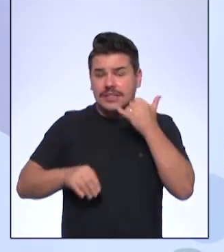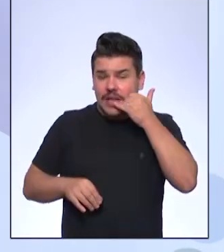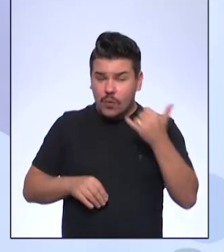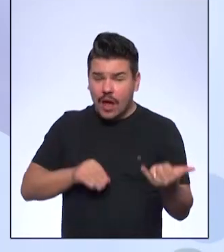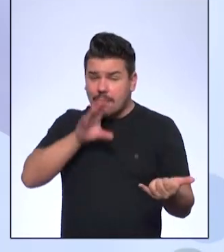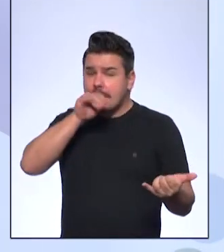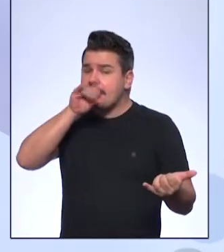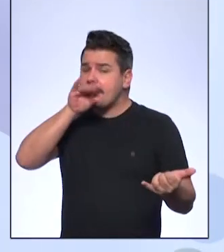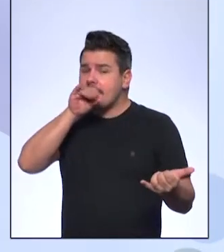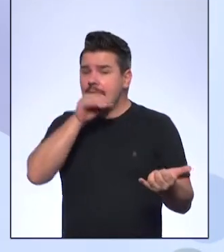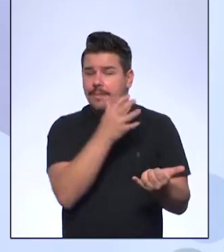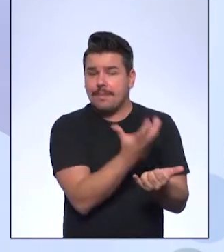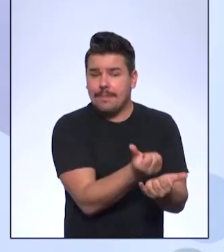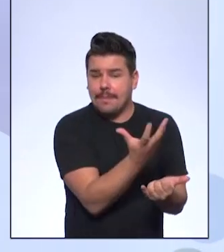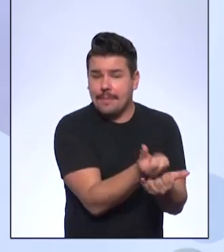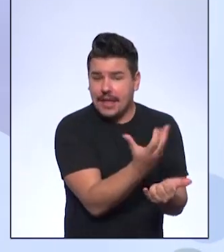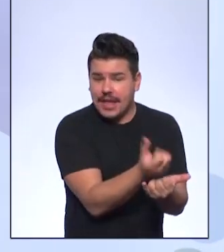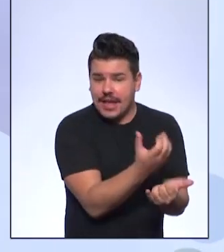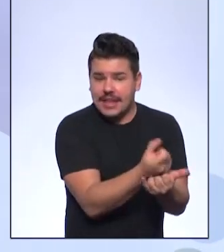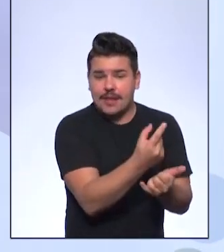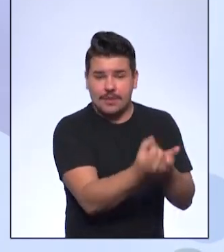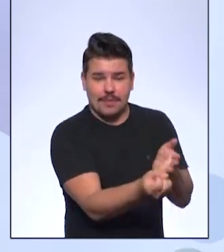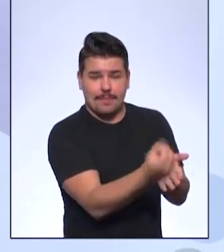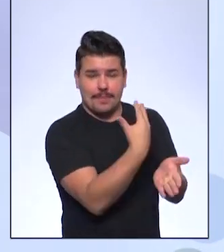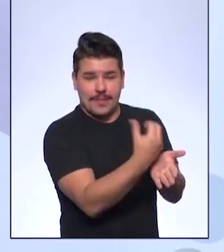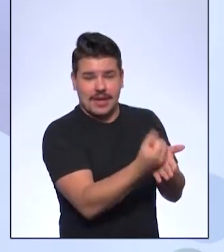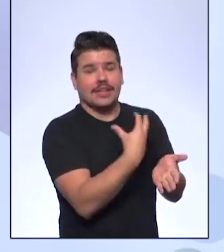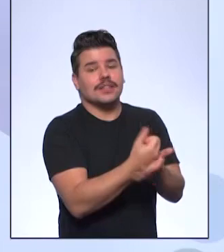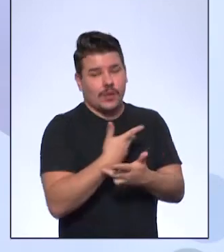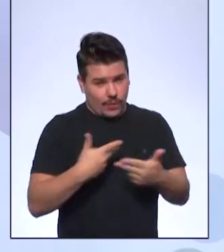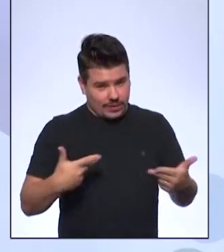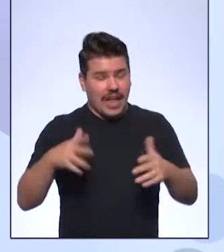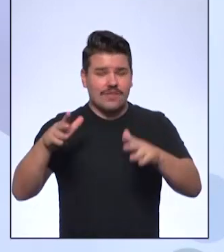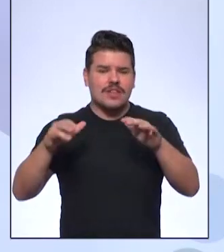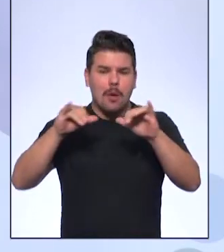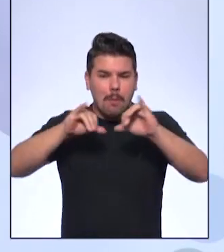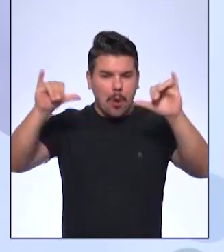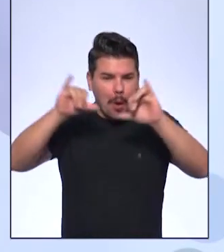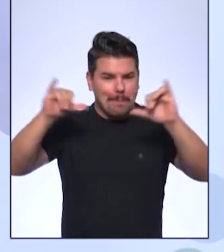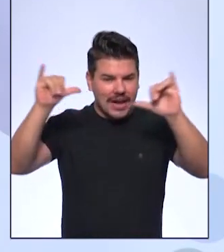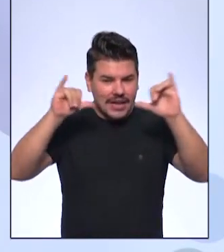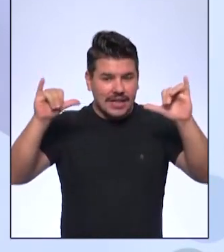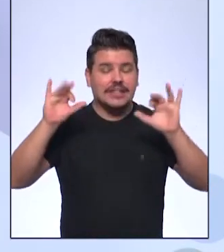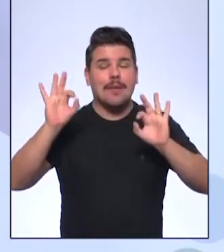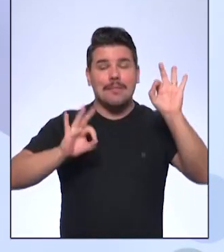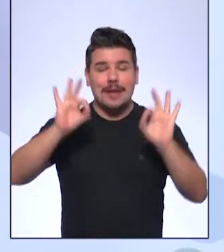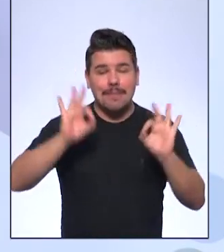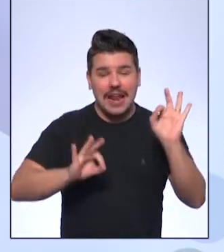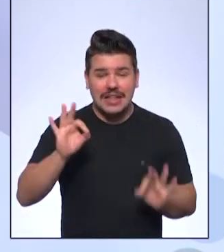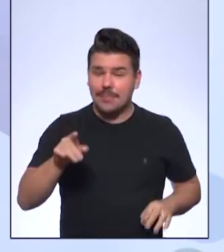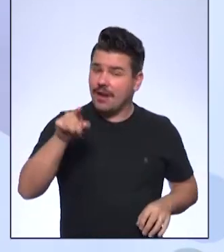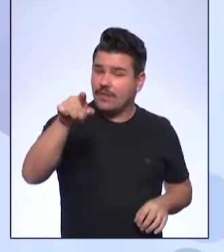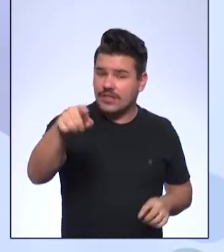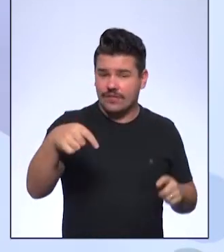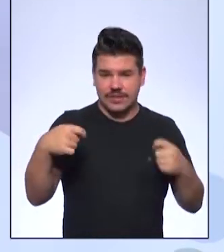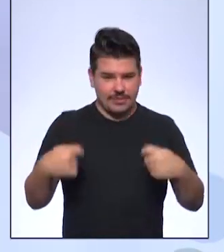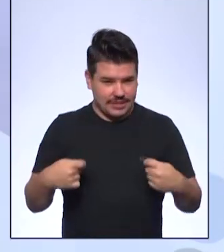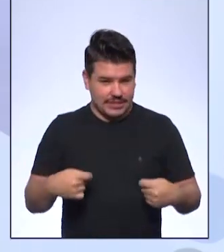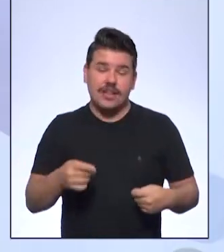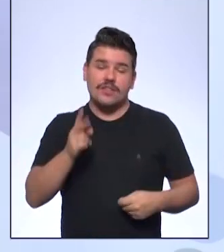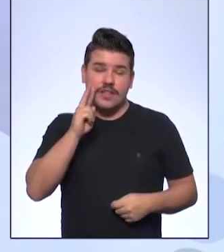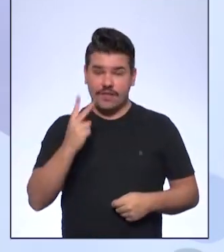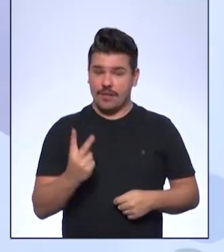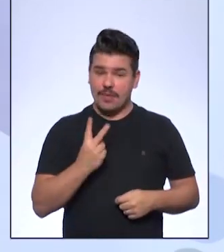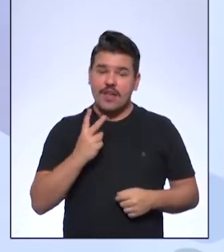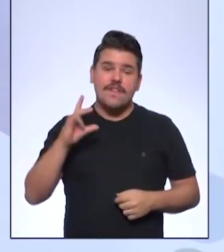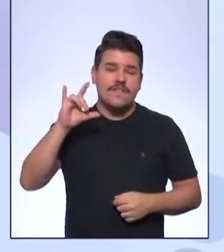e vai fazer isso, vai falar com você. Tanto que meio que as propagandas que a gente tem são personalizadas. Se você olhar o meu Facebook, o